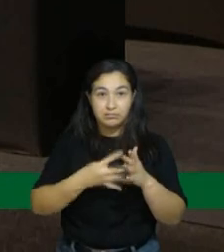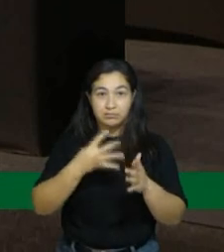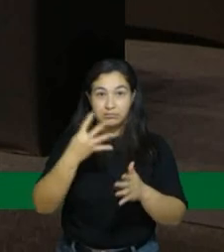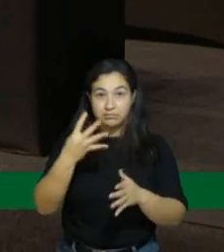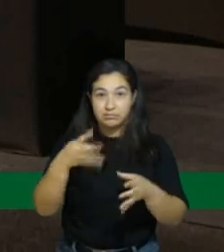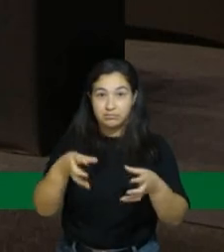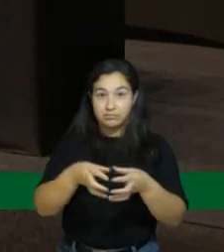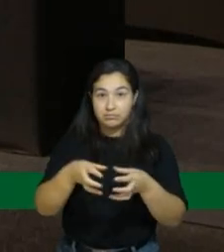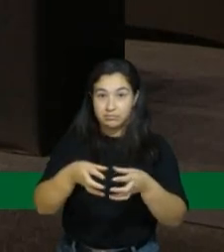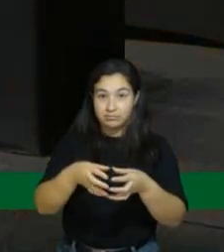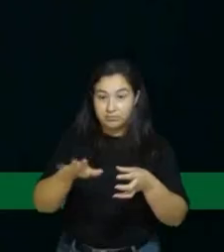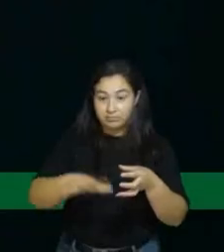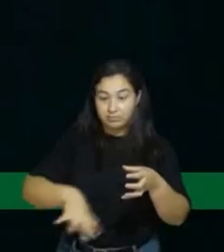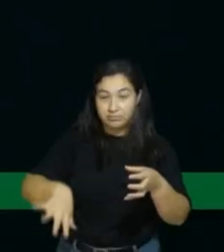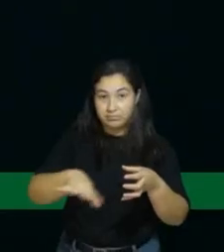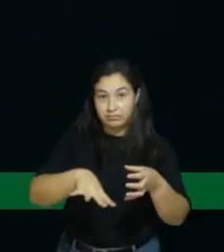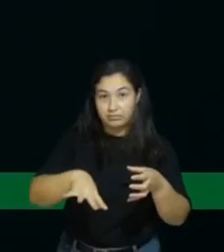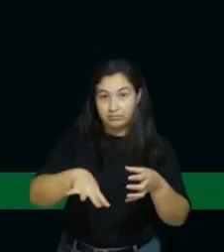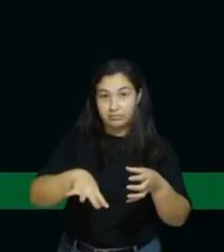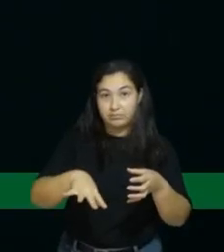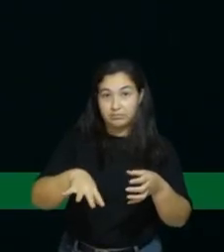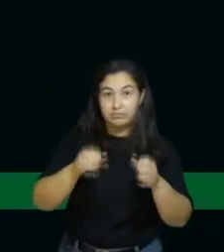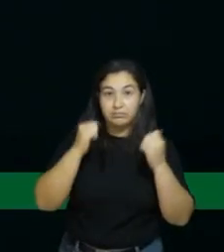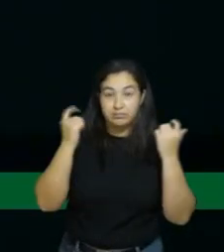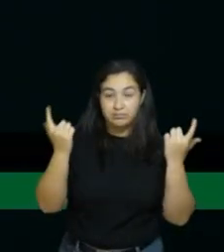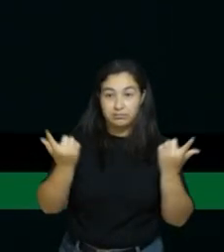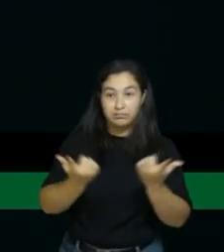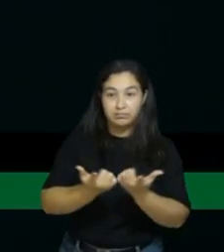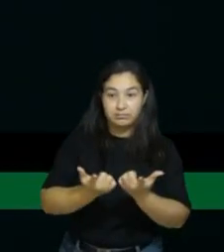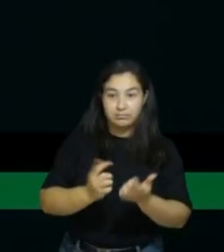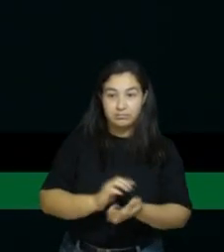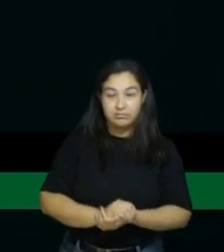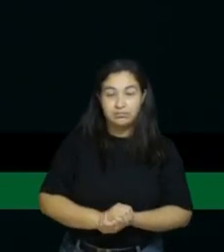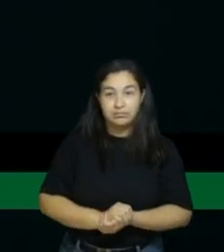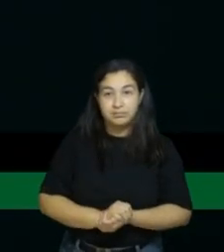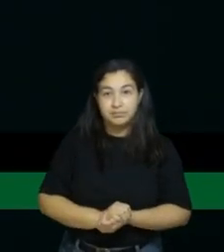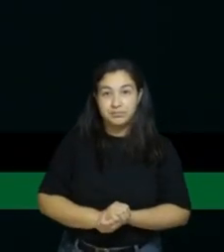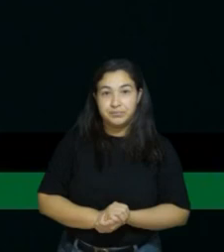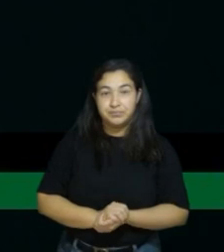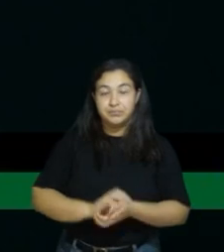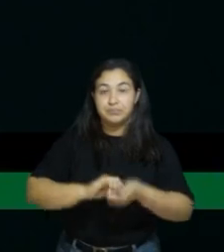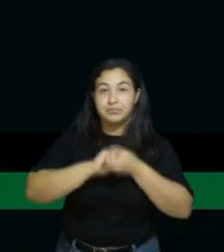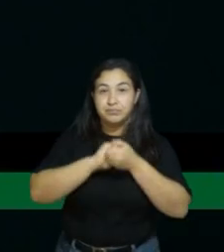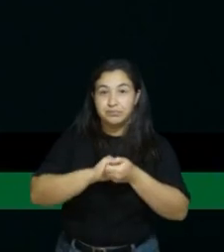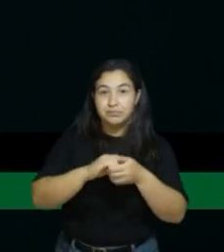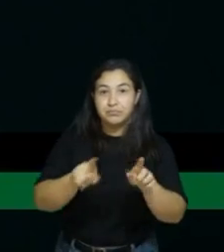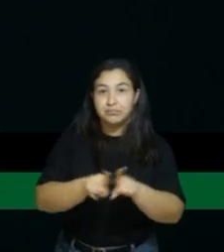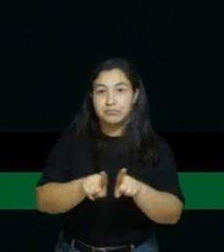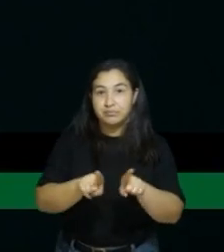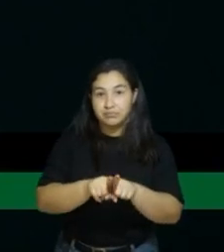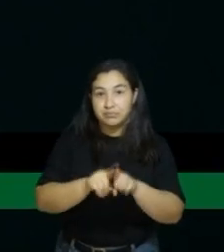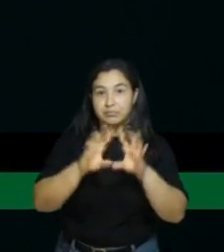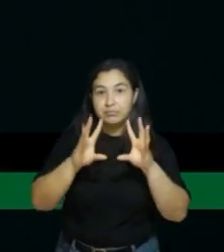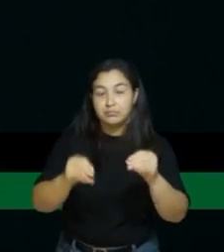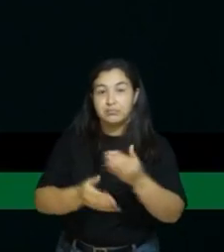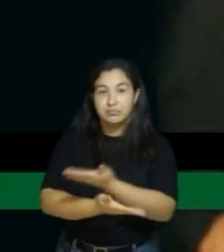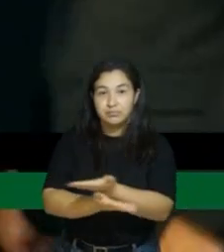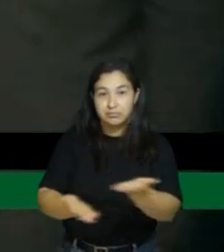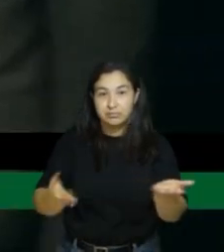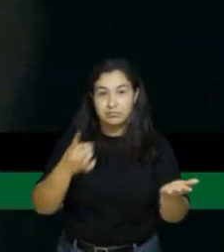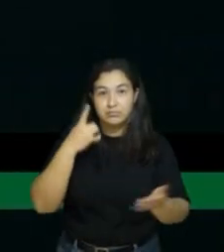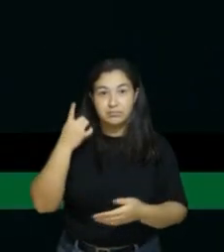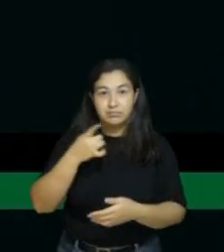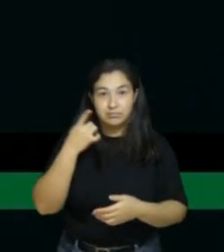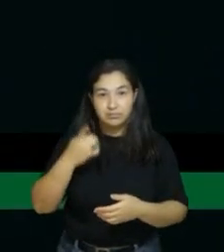da região metropolitana lá na Assembleia Legislativa saudar em nome dele saudar todos os demais deputados